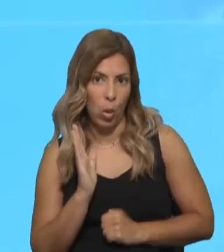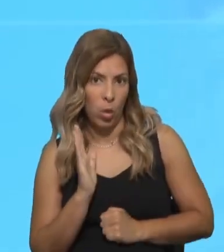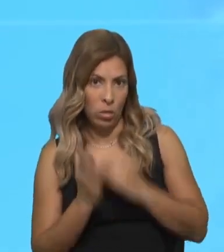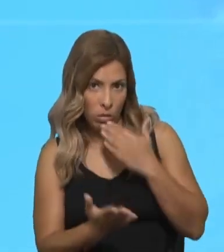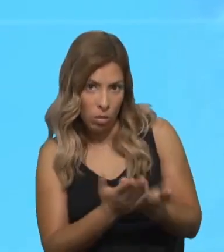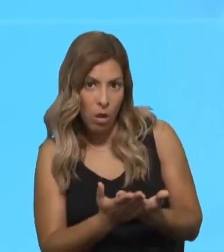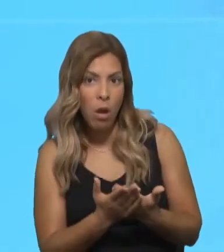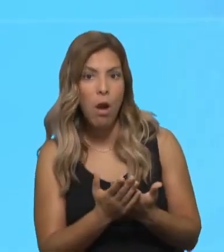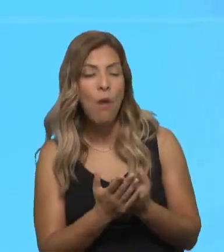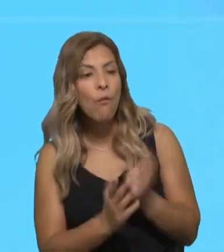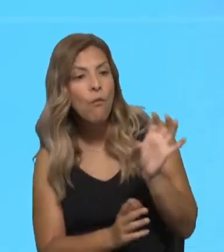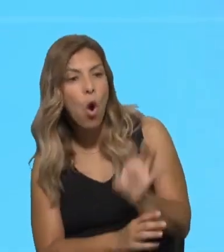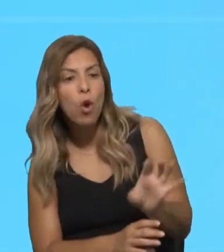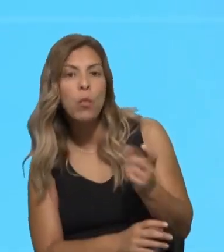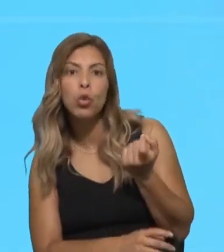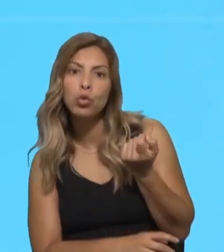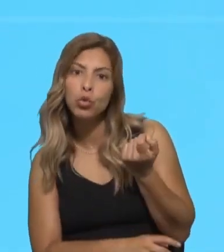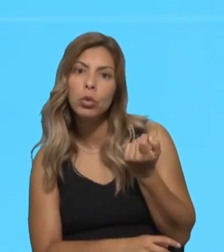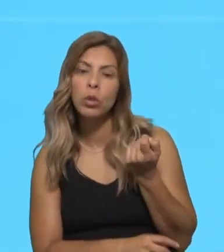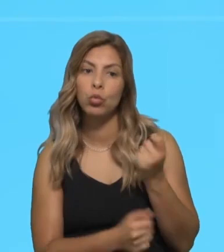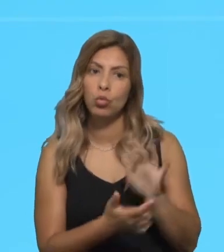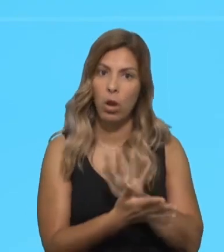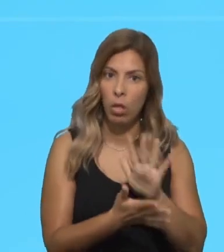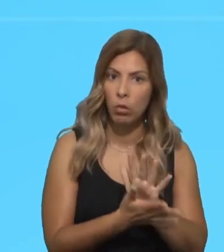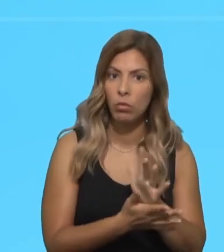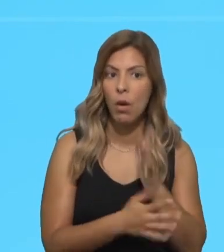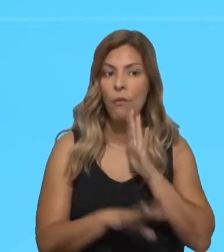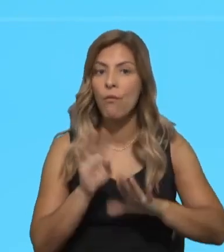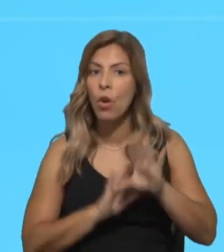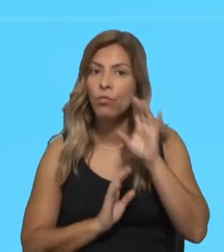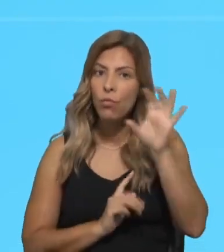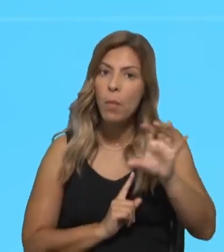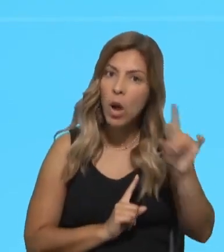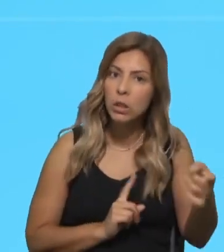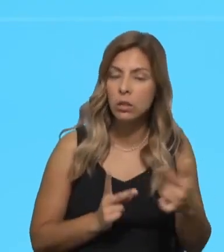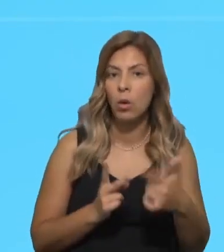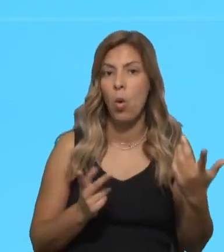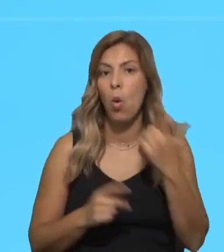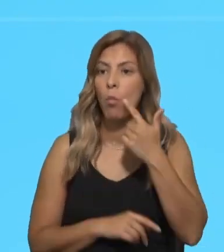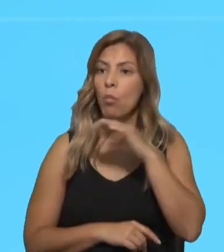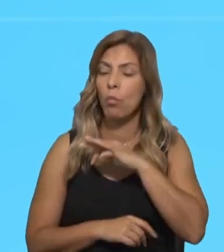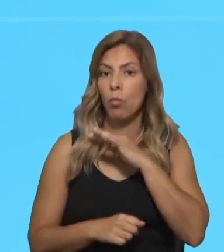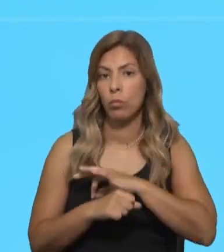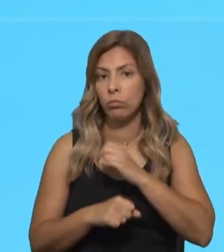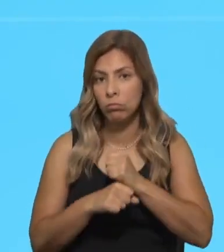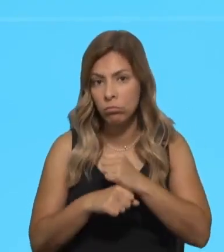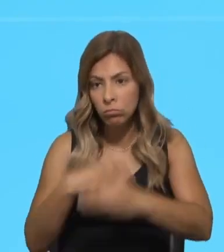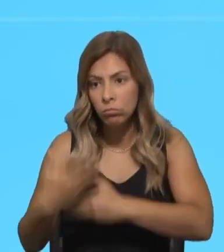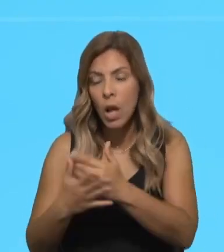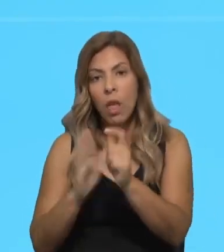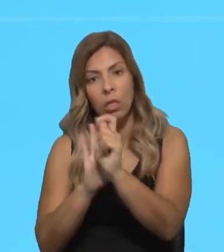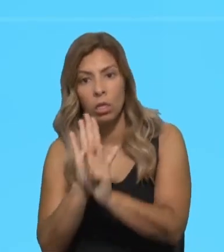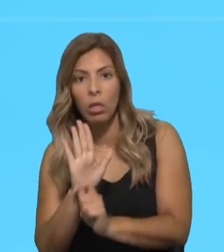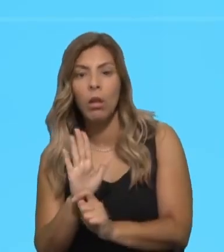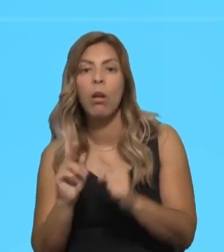um bocadinho esta forma como o jornalismo é feito? Sentes que são os profissionais que procuram cada vez mais seguir uma ética e